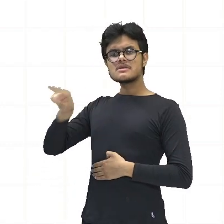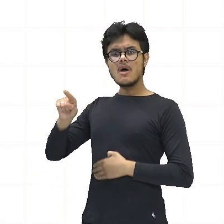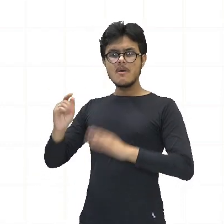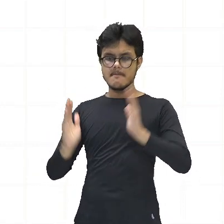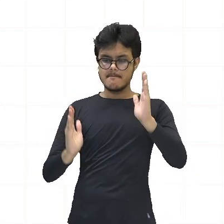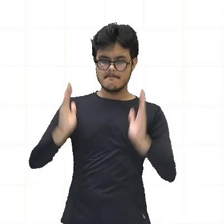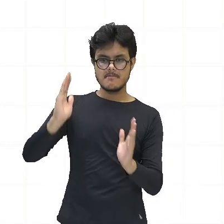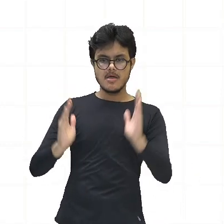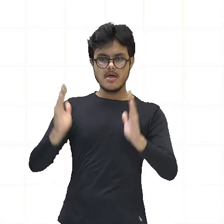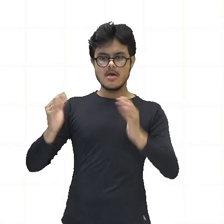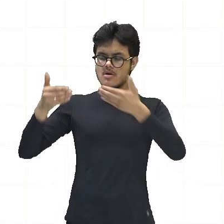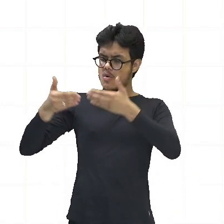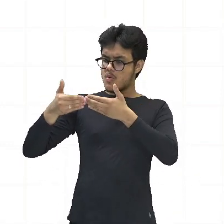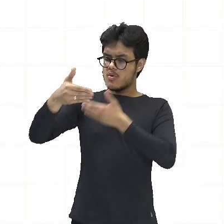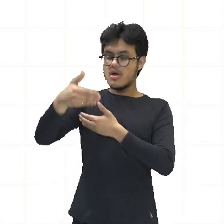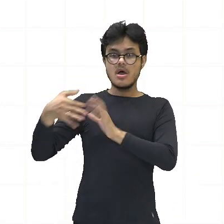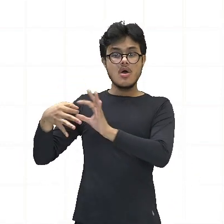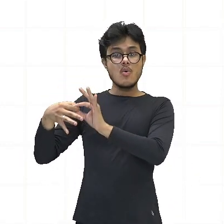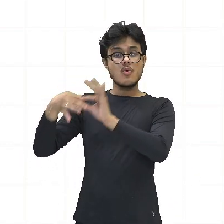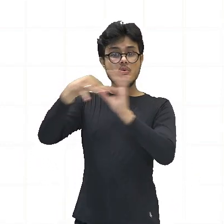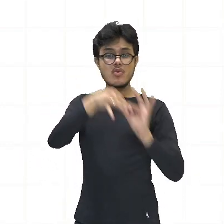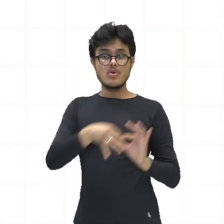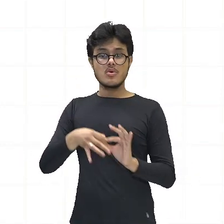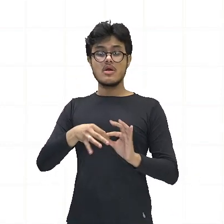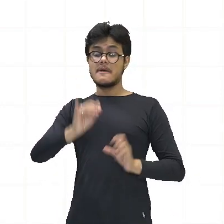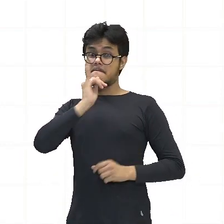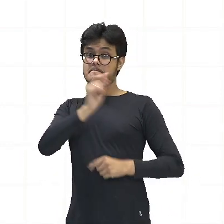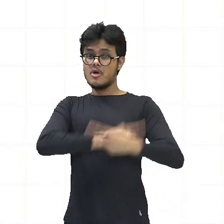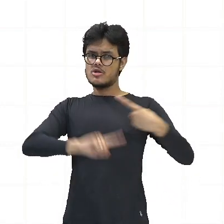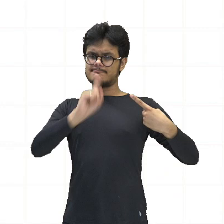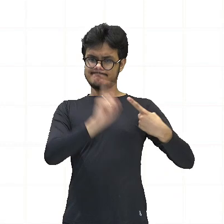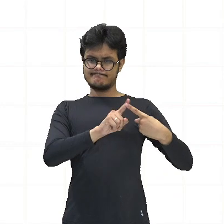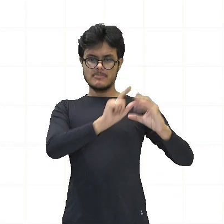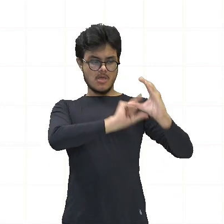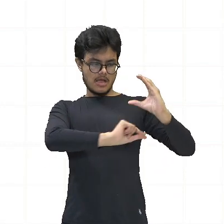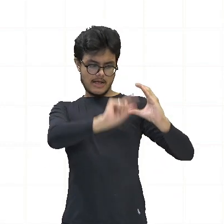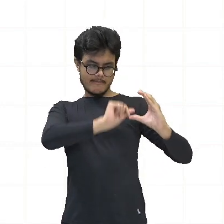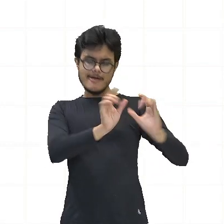a integração, né, a fusão entre o capital